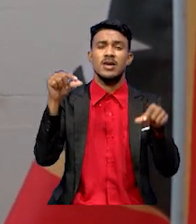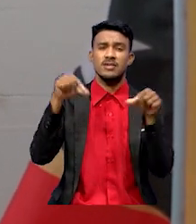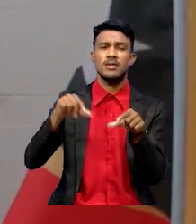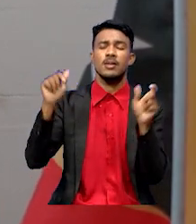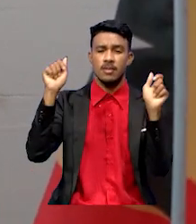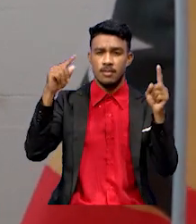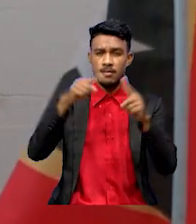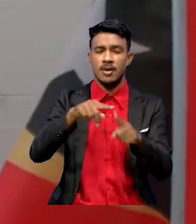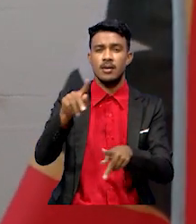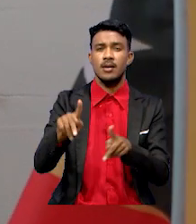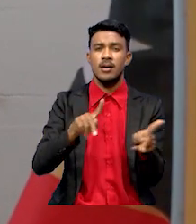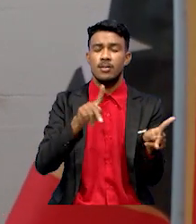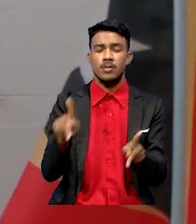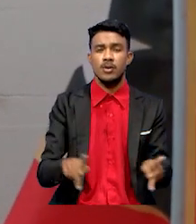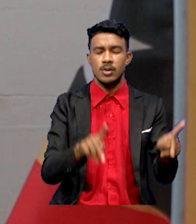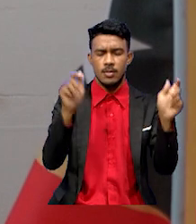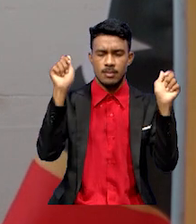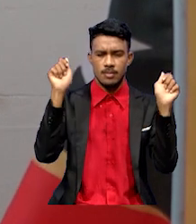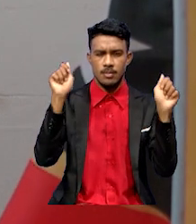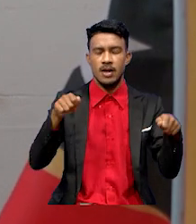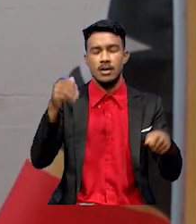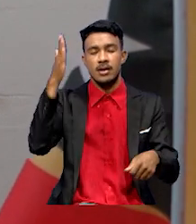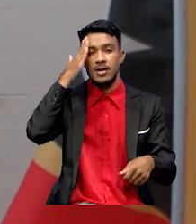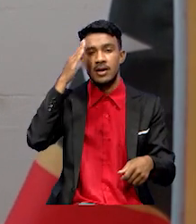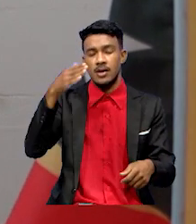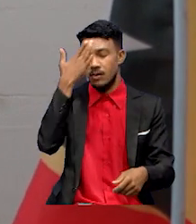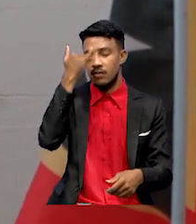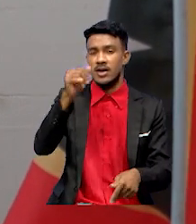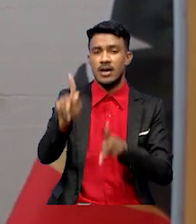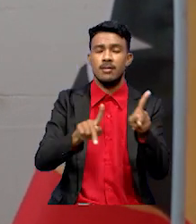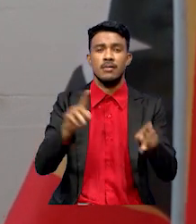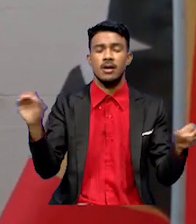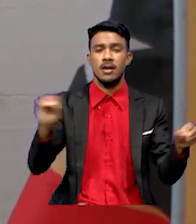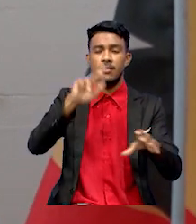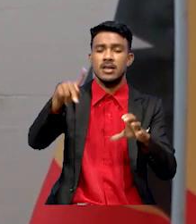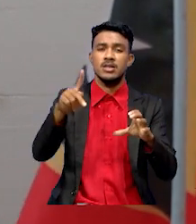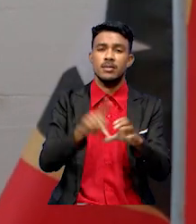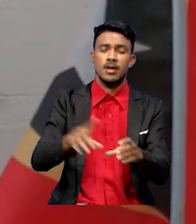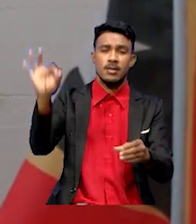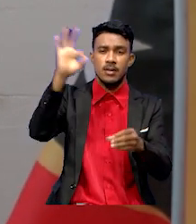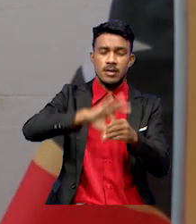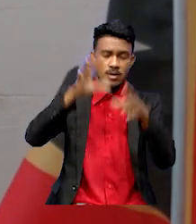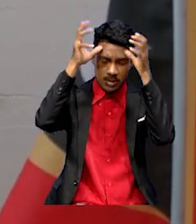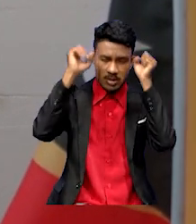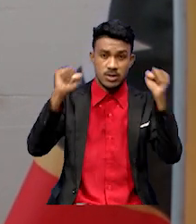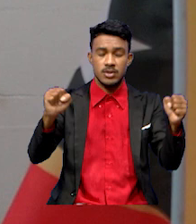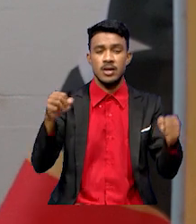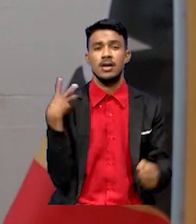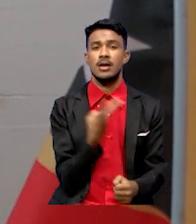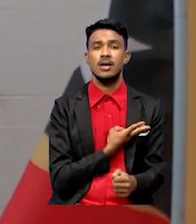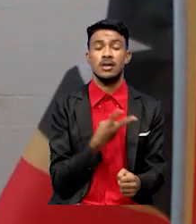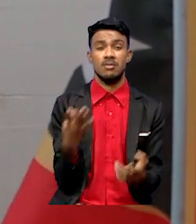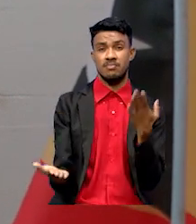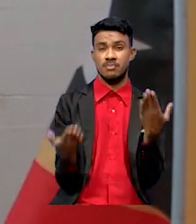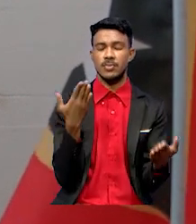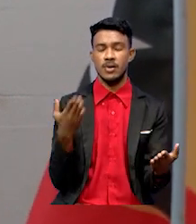hatene. Tamba saida mak ema serne la participa iabe eleição presidente. Ida ne ita la bele ita qualquer parte la